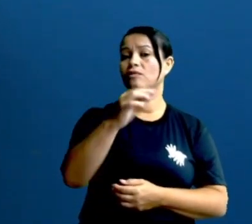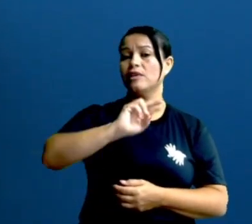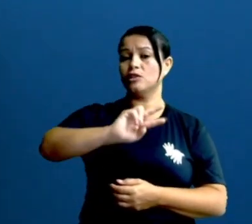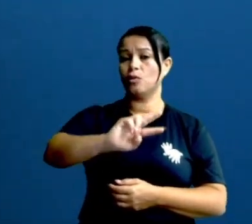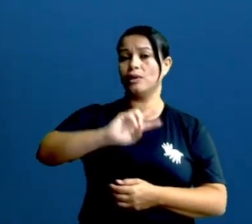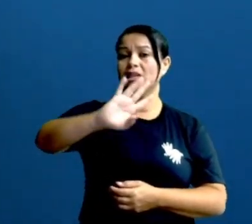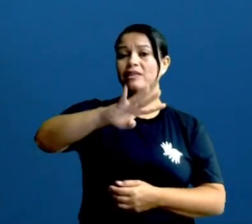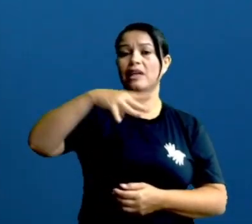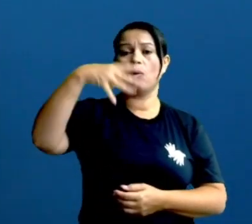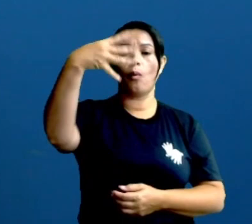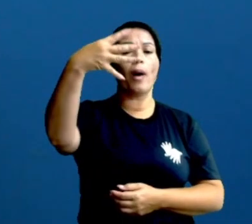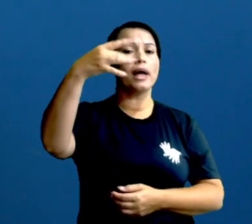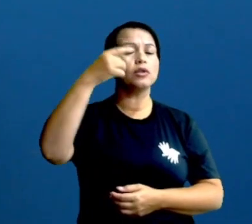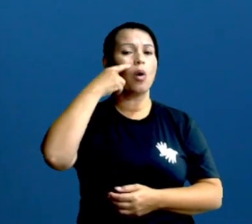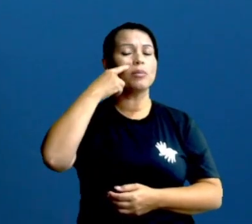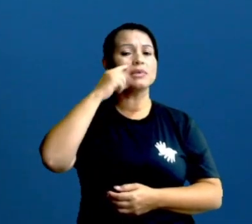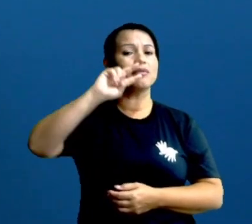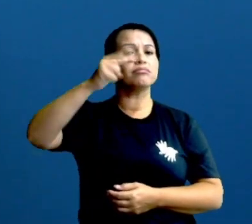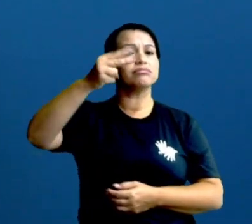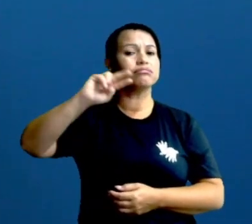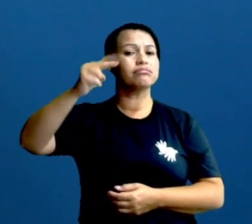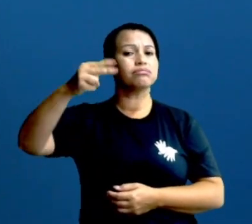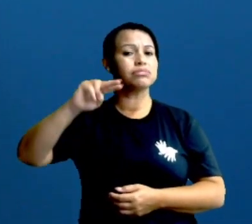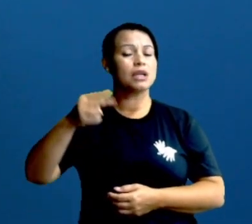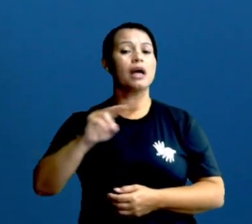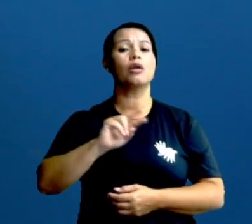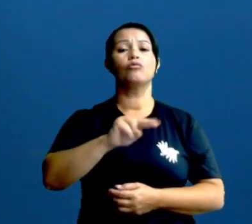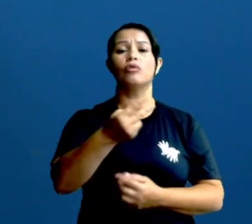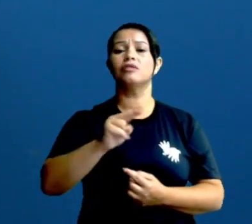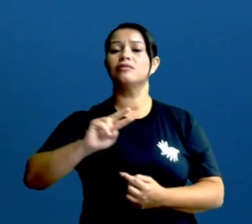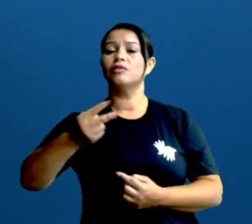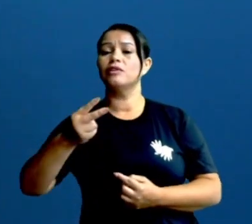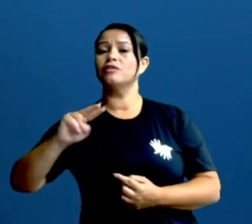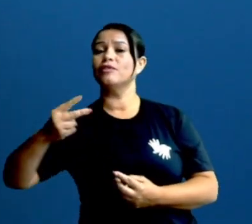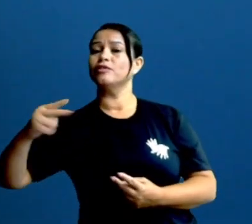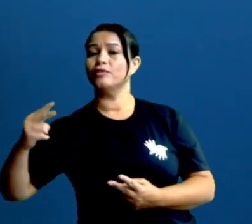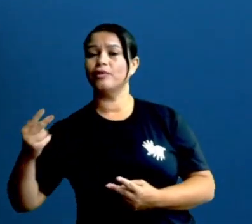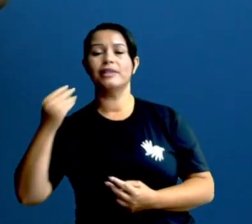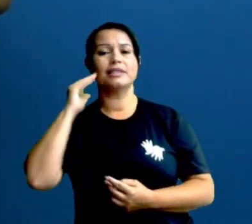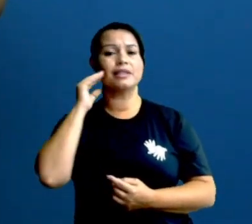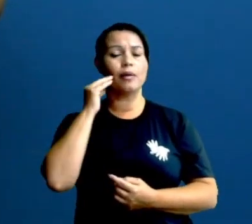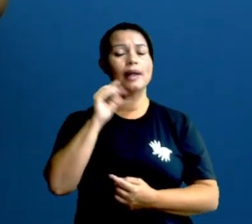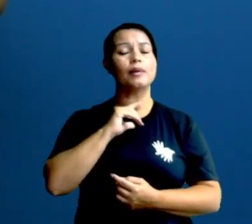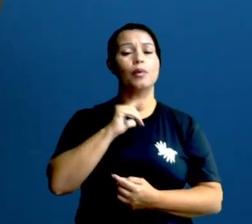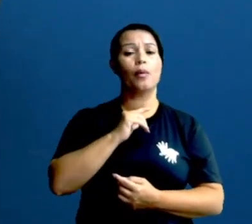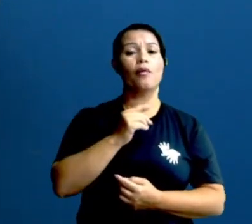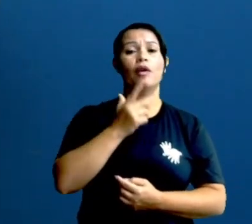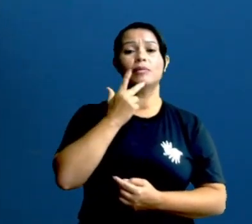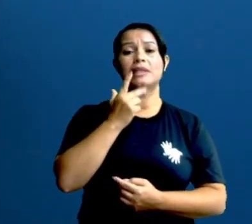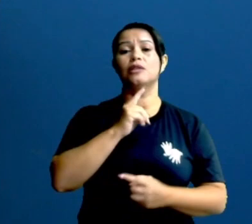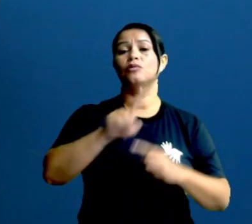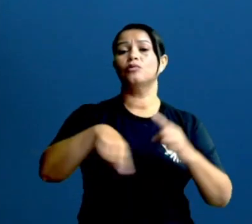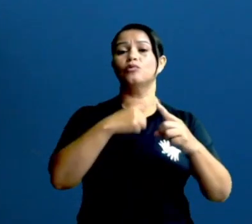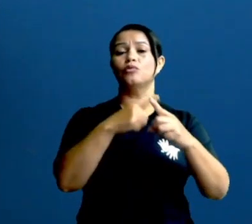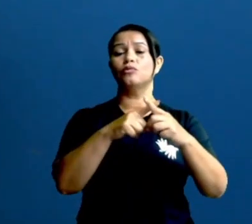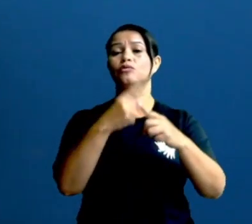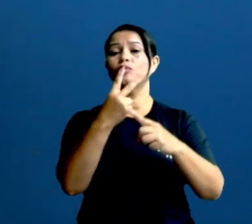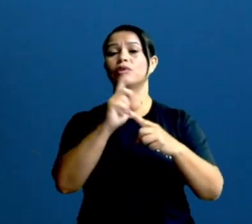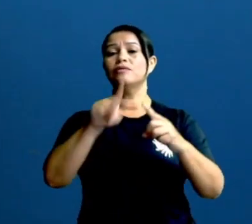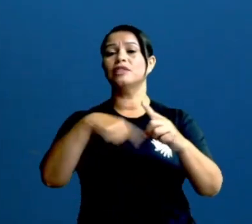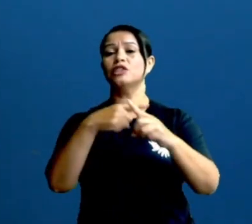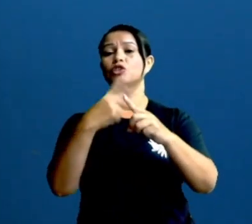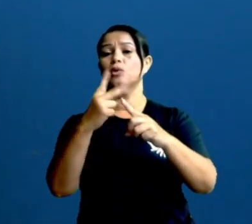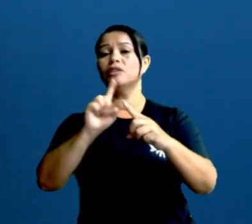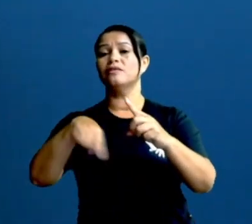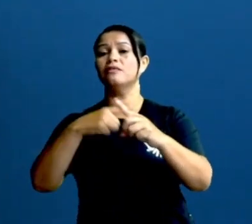certo? Ó, 2 vezes 2 vezes 2 vezes 2, ou seja, eu estou repetindo a